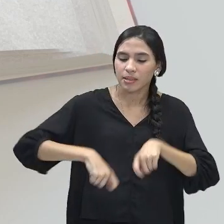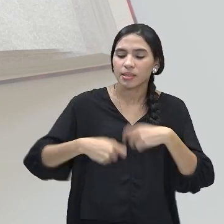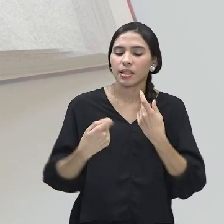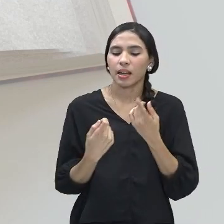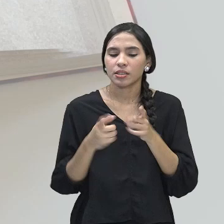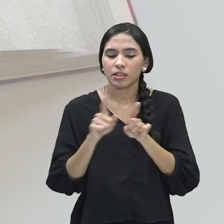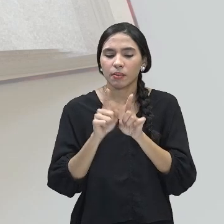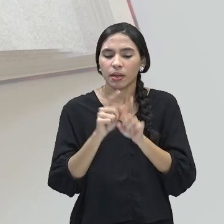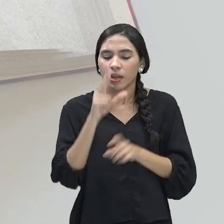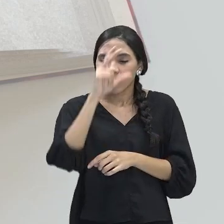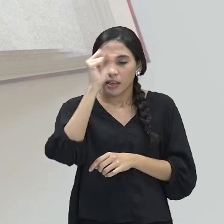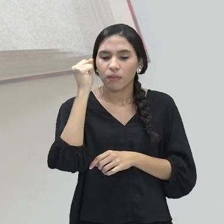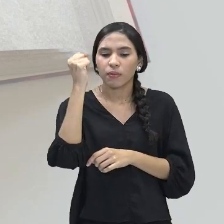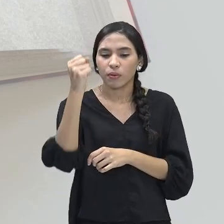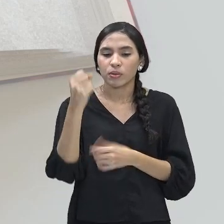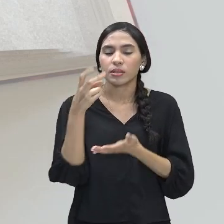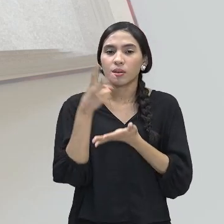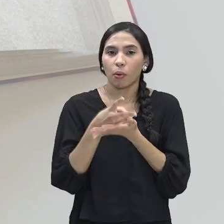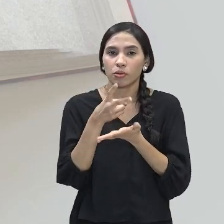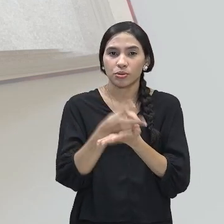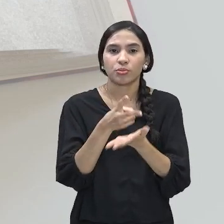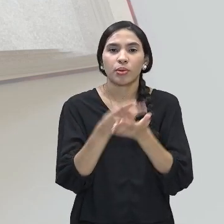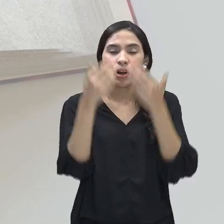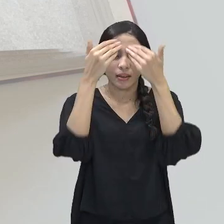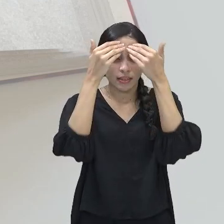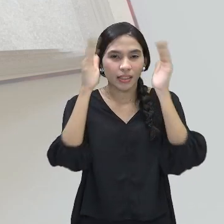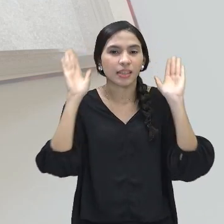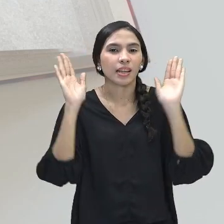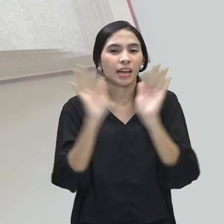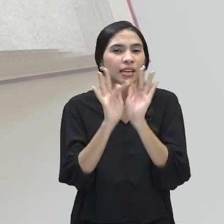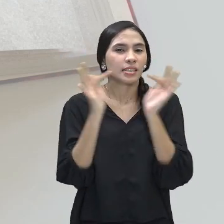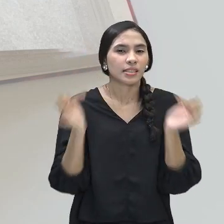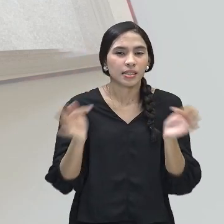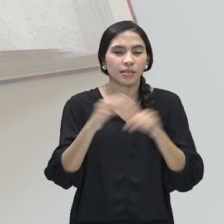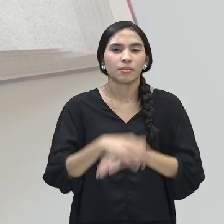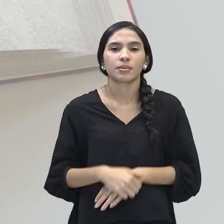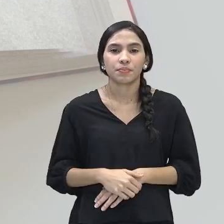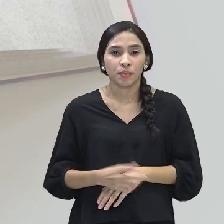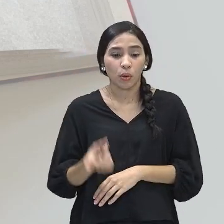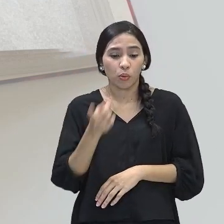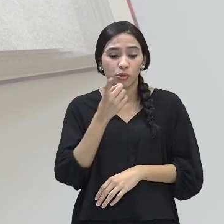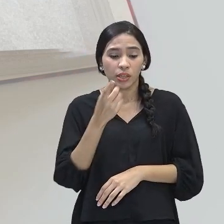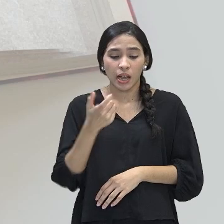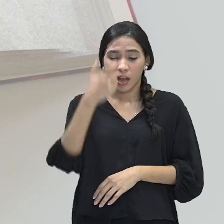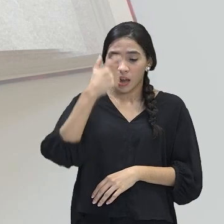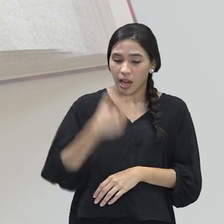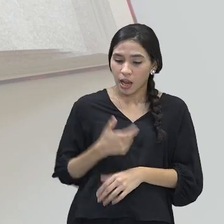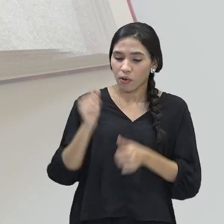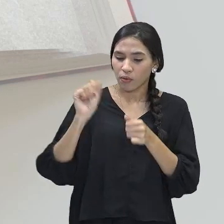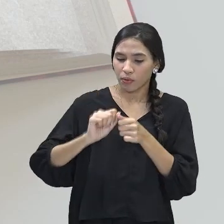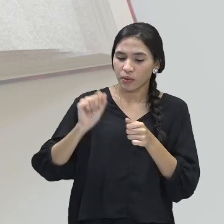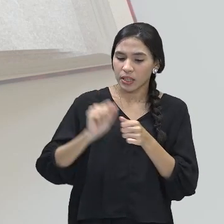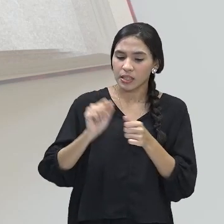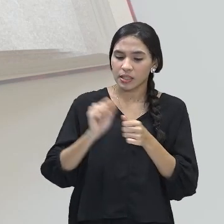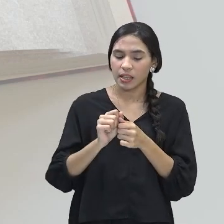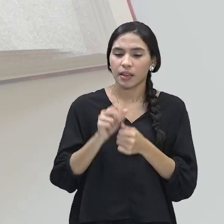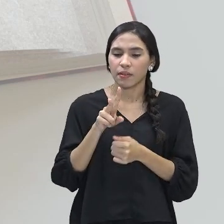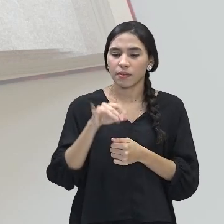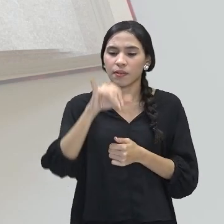e afirmativa quanto clara e suave. Um dia, o que eu fizer será